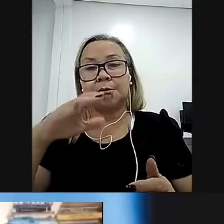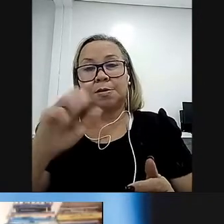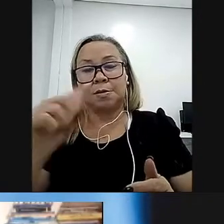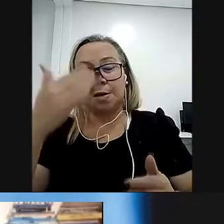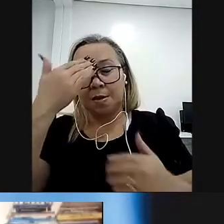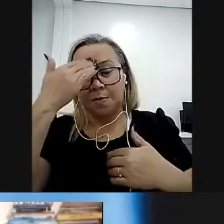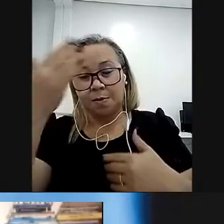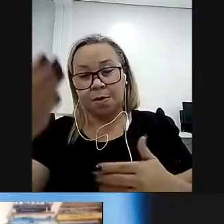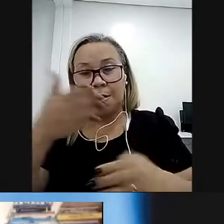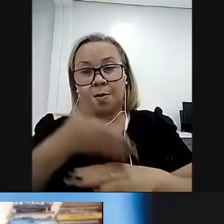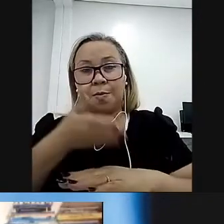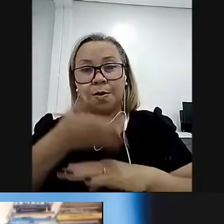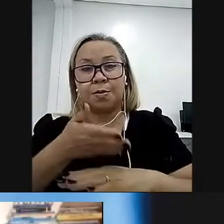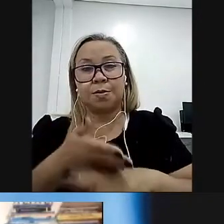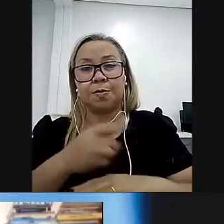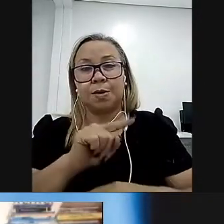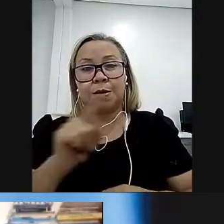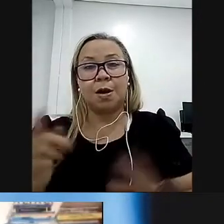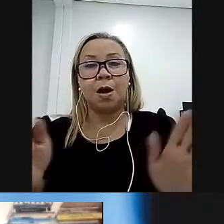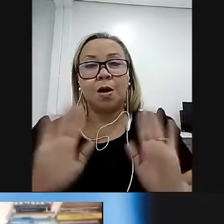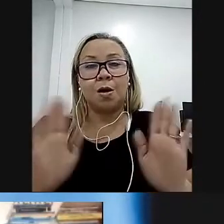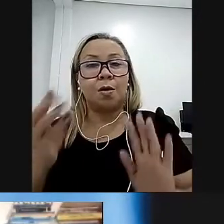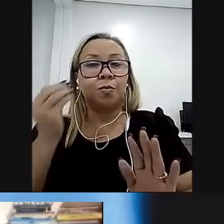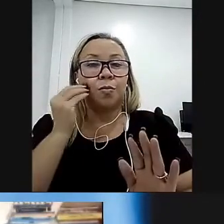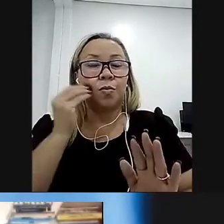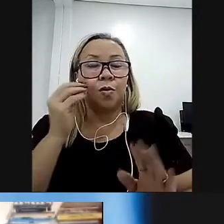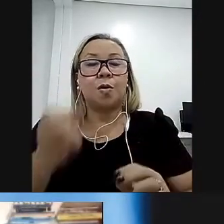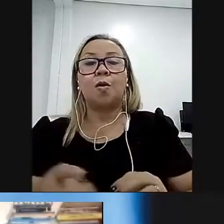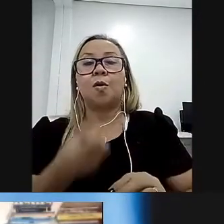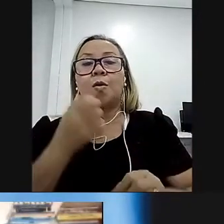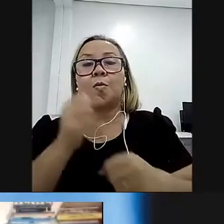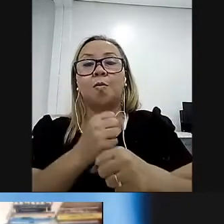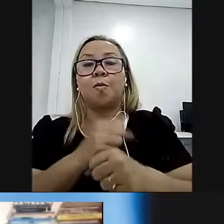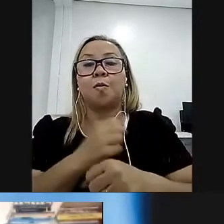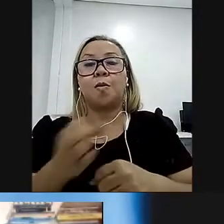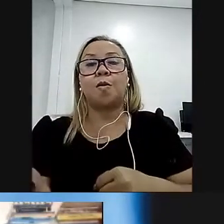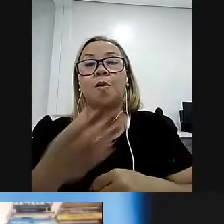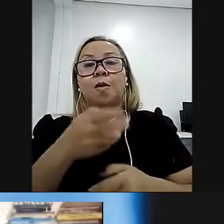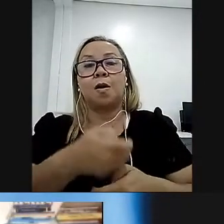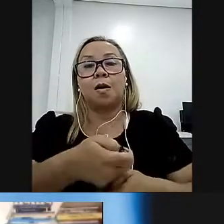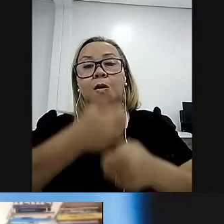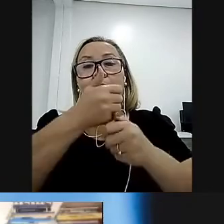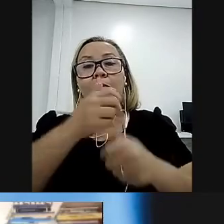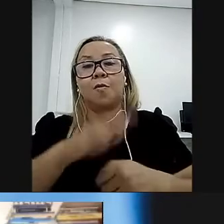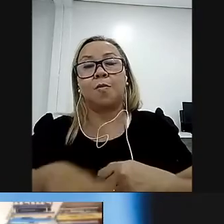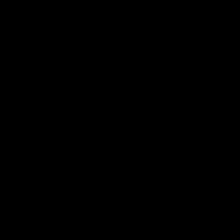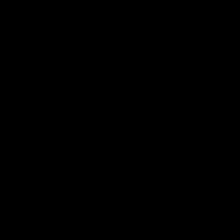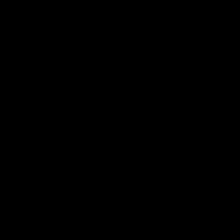gente. Bom ano novo para todo mundo. Boa noite. Obrigado. Boa noite.